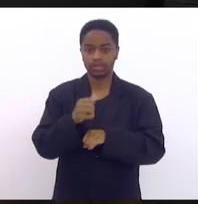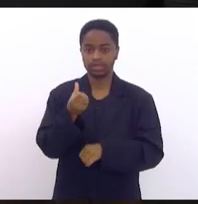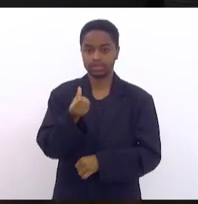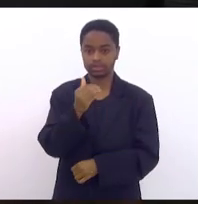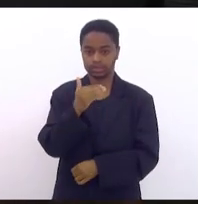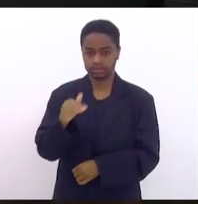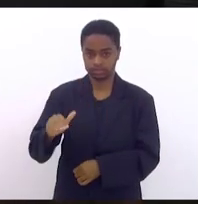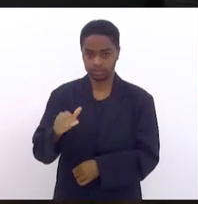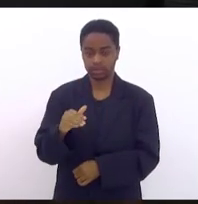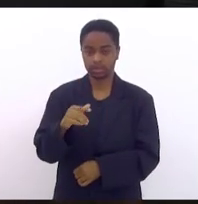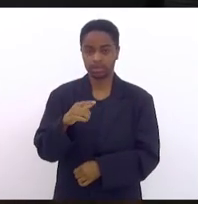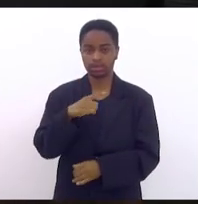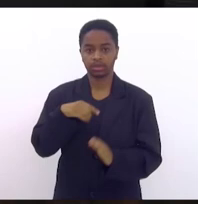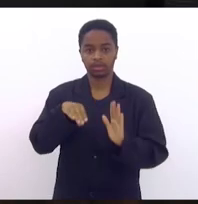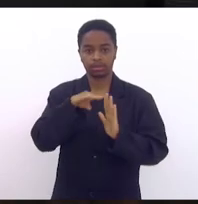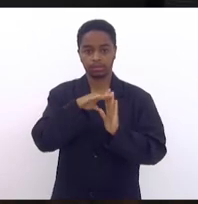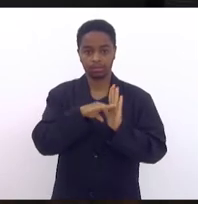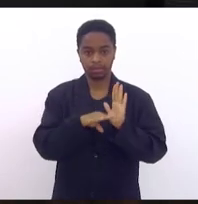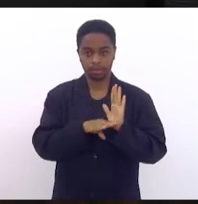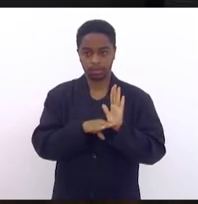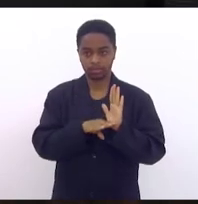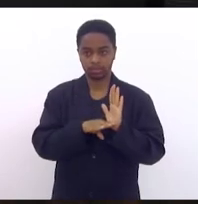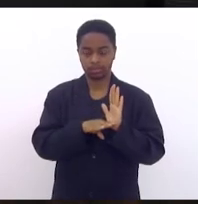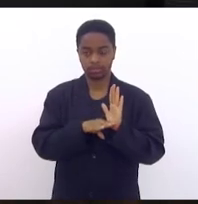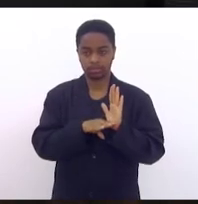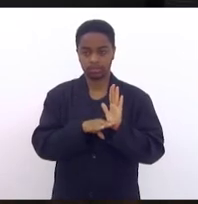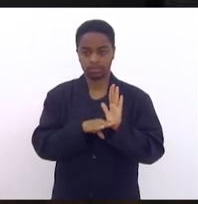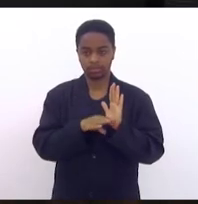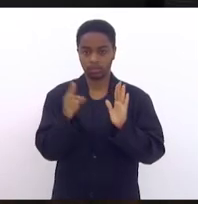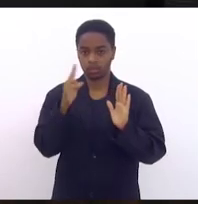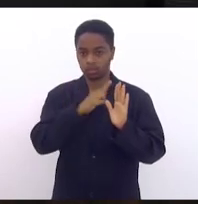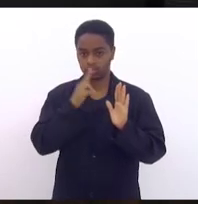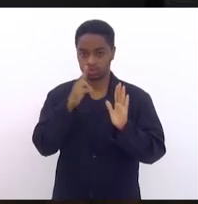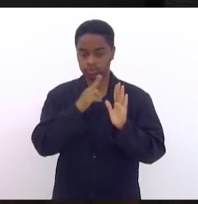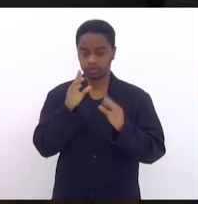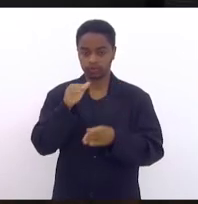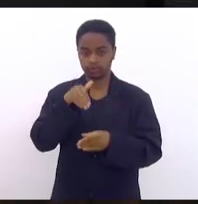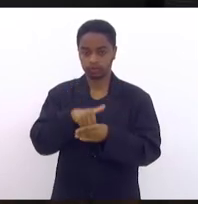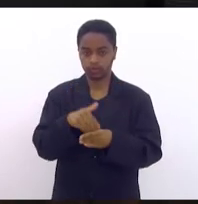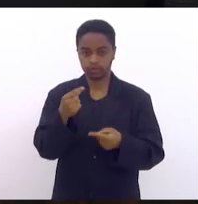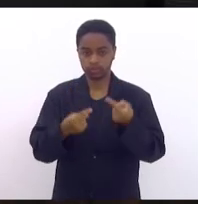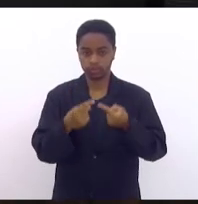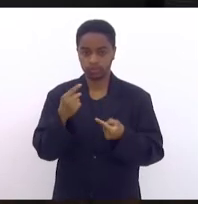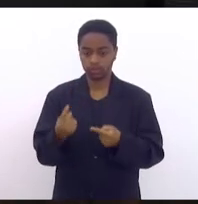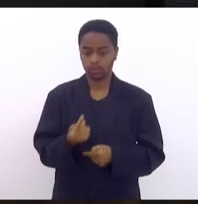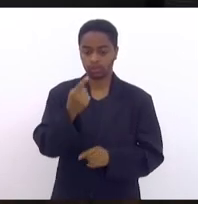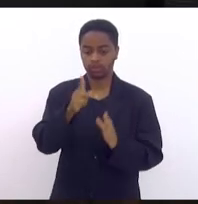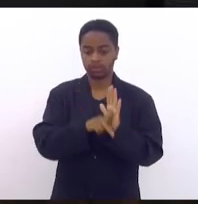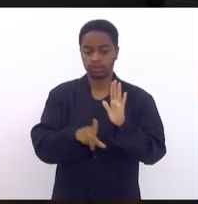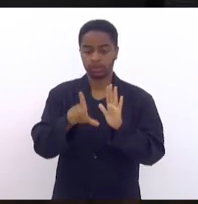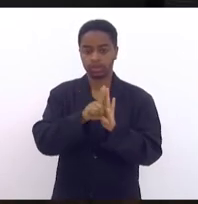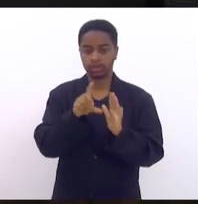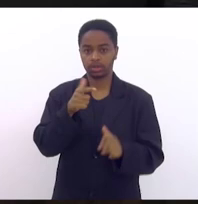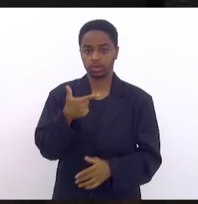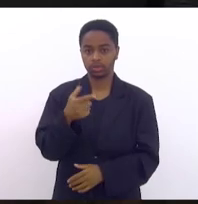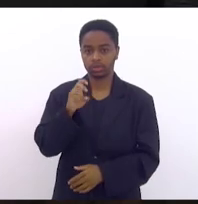18h35, com a seguinte ordem do dia. Em regime de urgência, em votação e discussão única, projeto de lei número